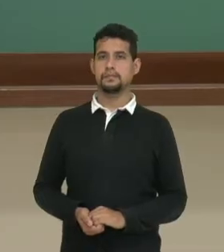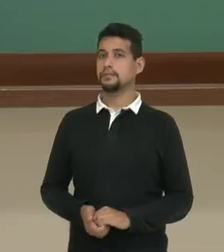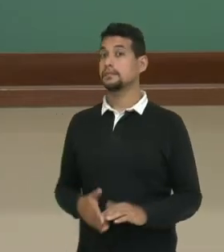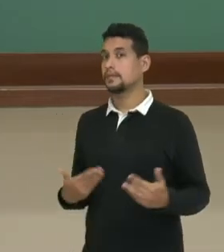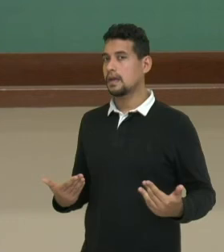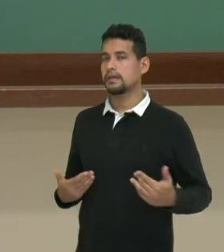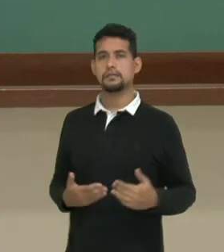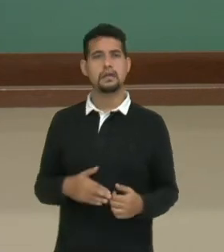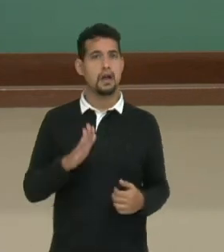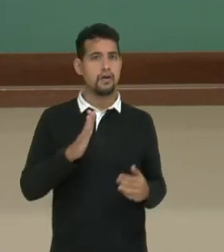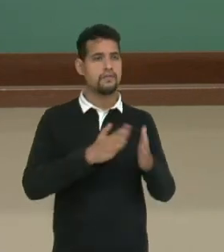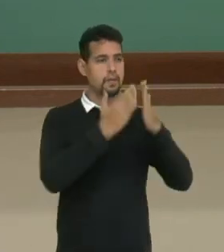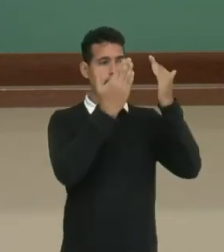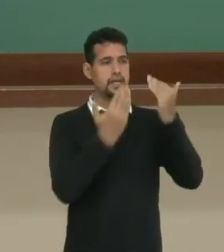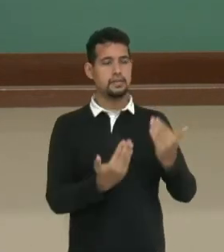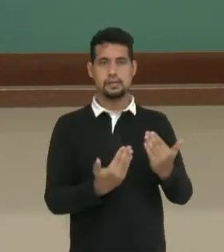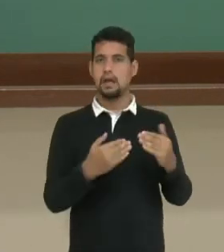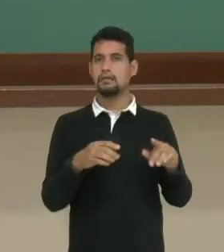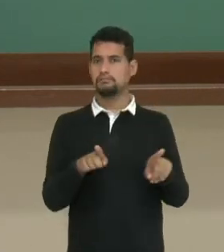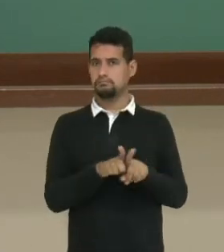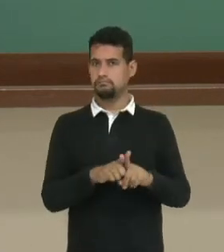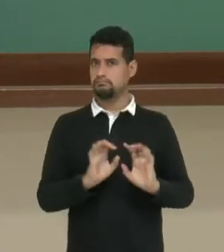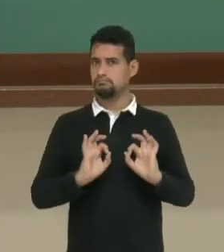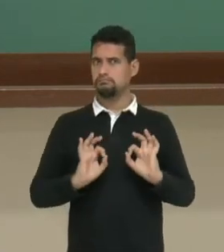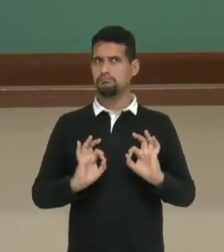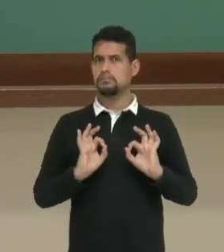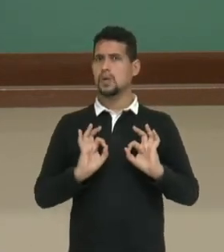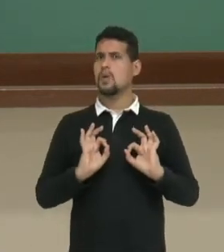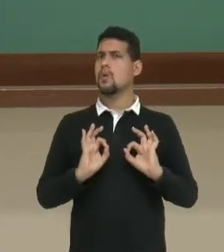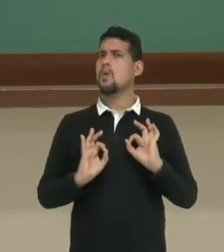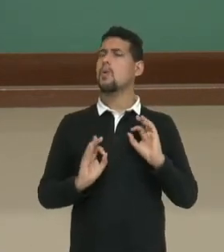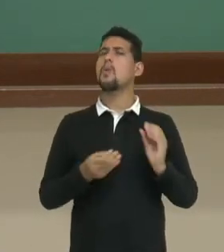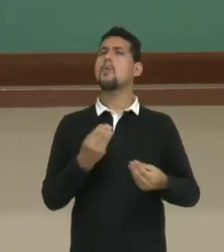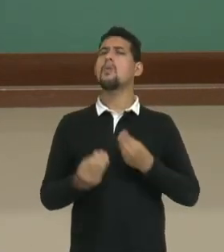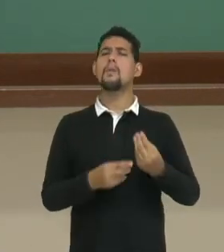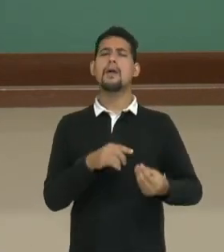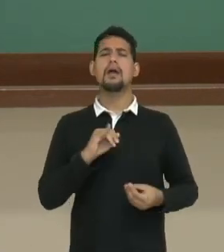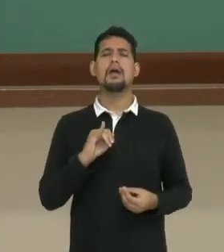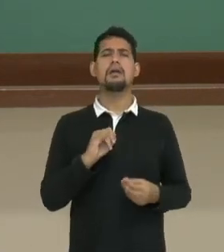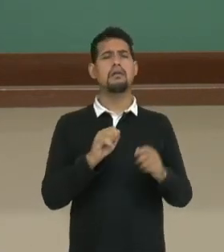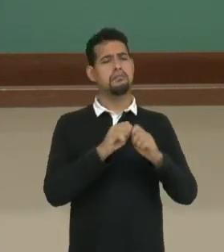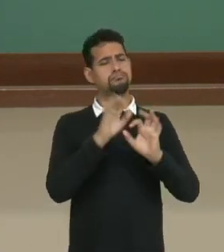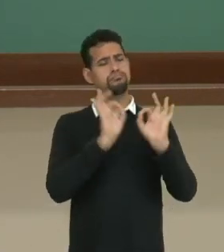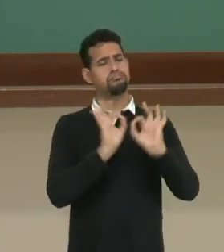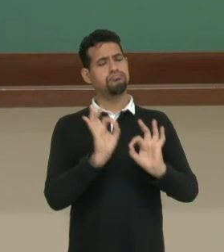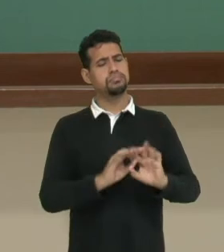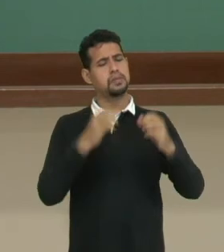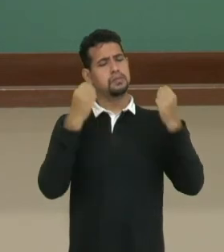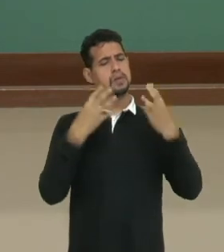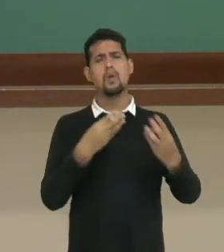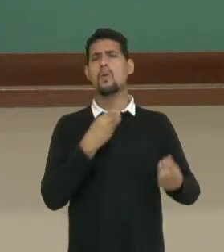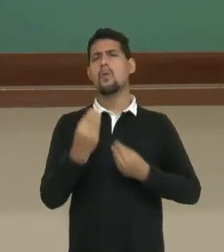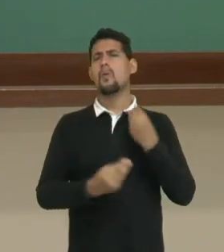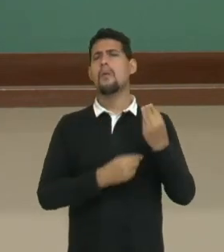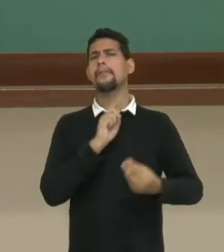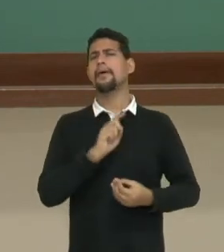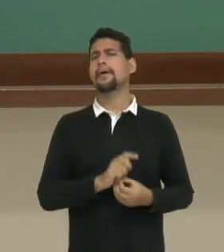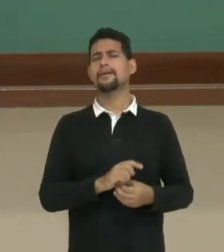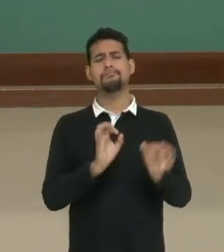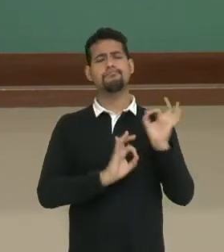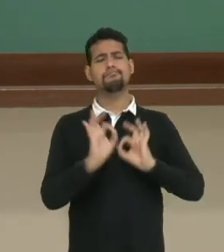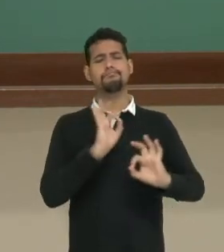E aí, pessoal, vamos verificar então como que foi fundamentado o argumento, né? De que forma que o argumento